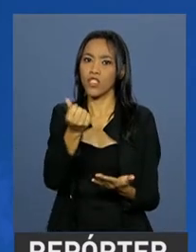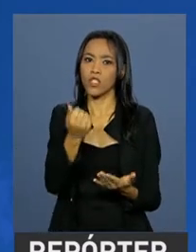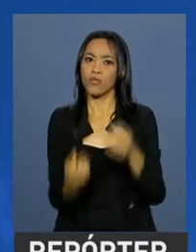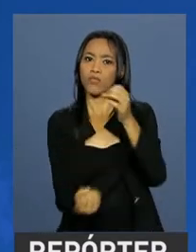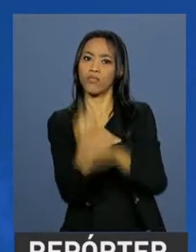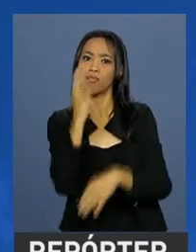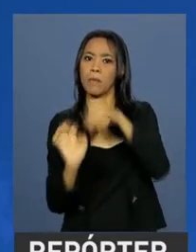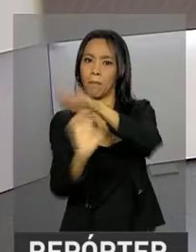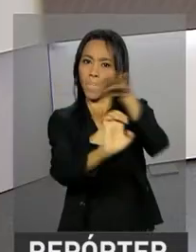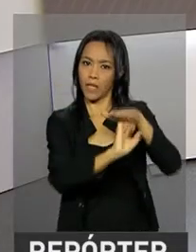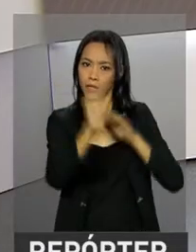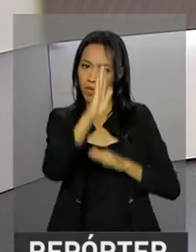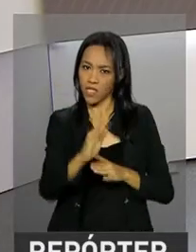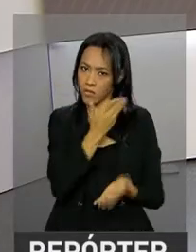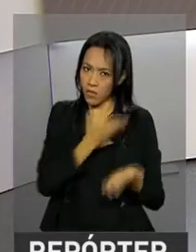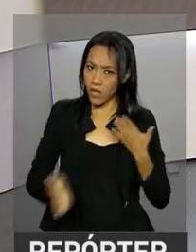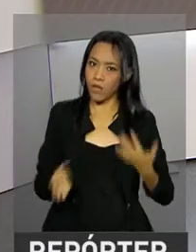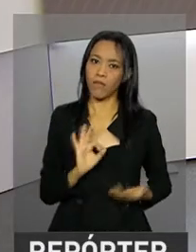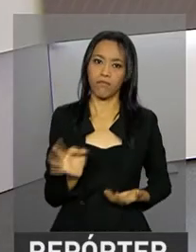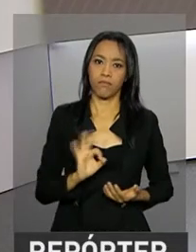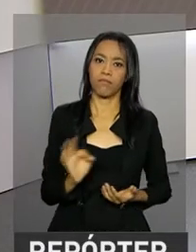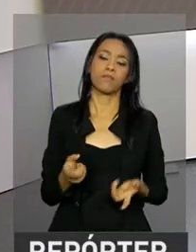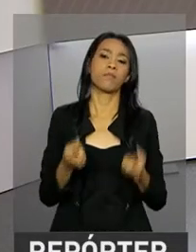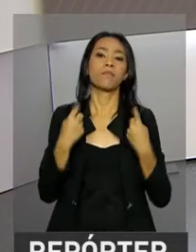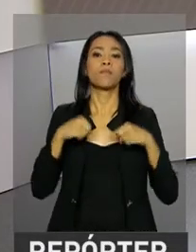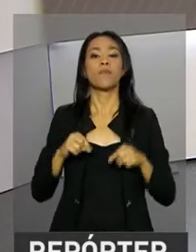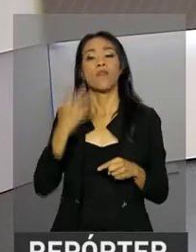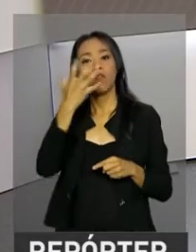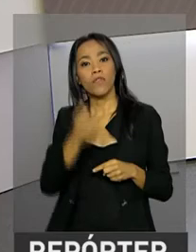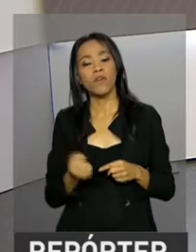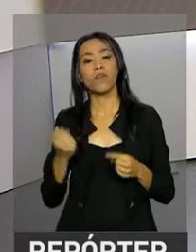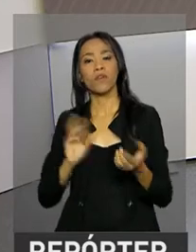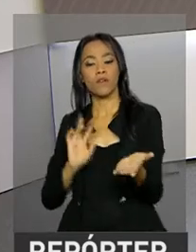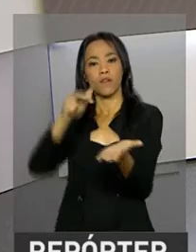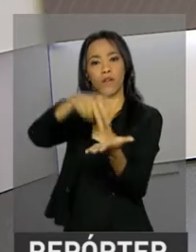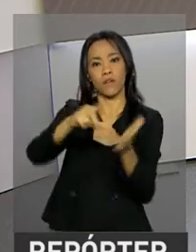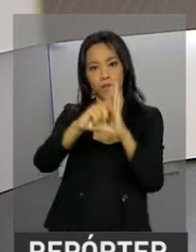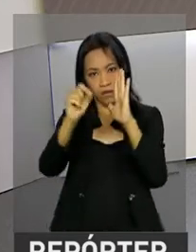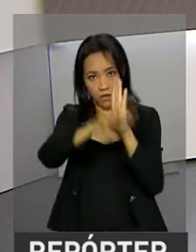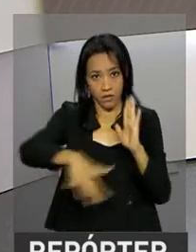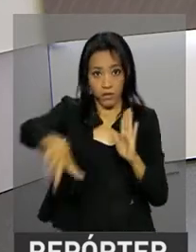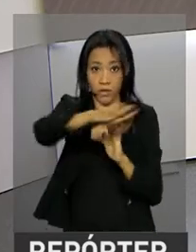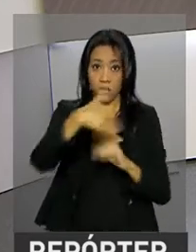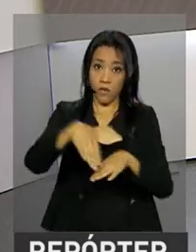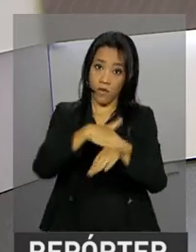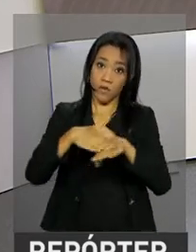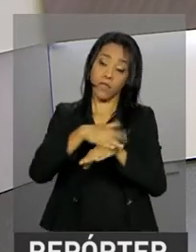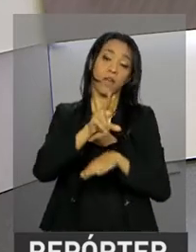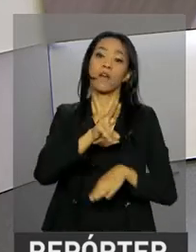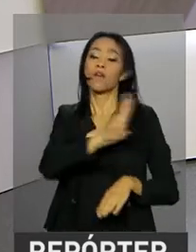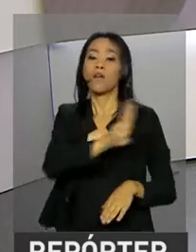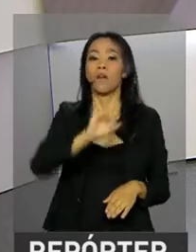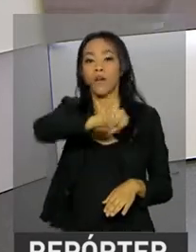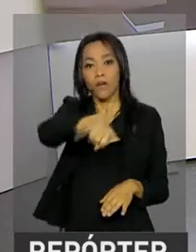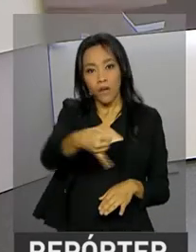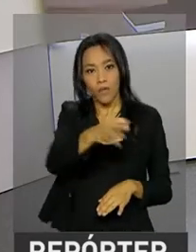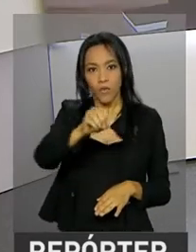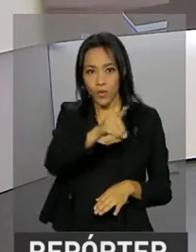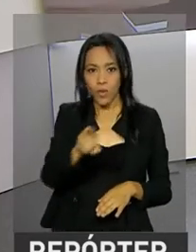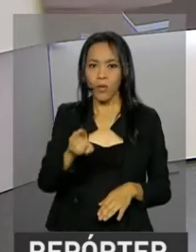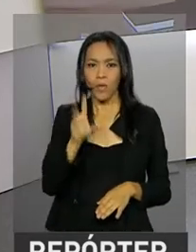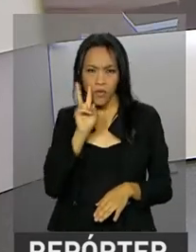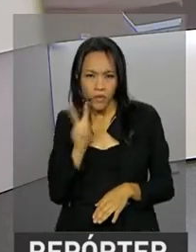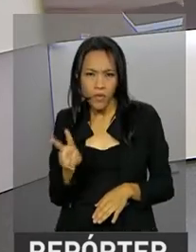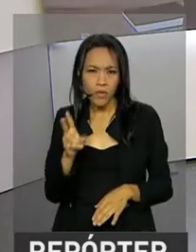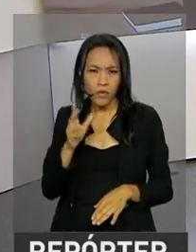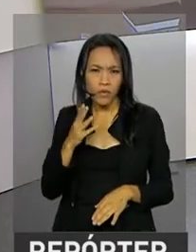se arrependerá. Vamos agora ao Palácio do Planalto ao vivo conversar com João Pedro Neto, que acompanhou agora há pouco